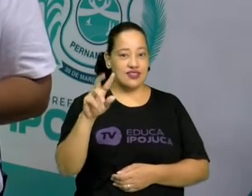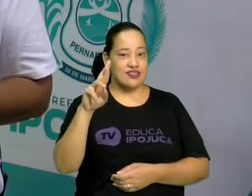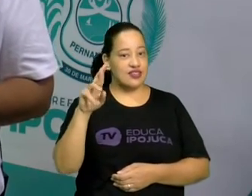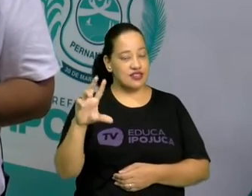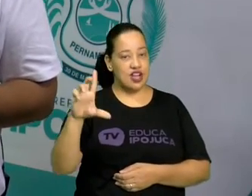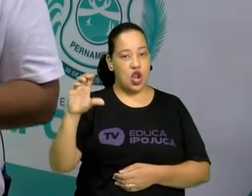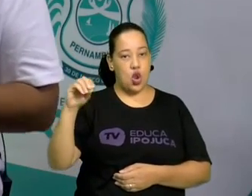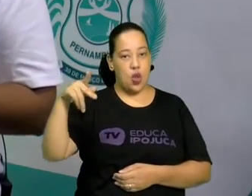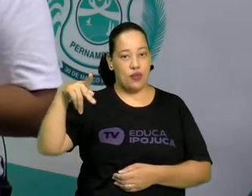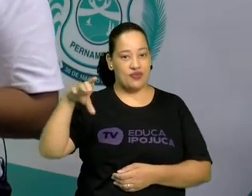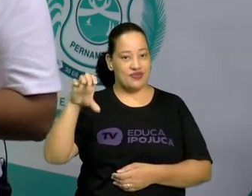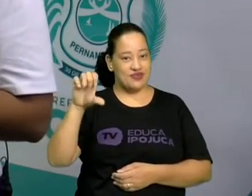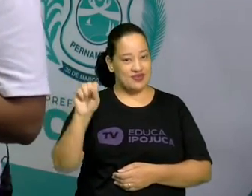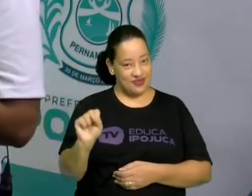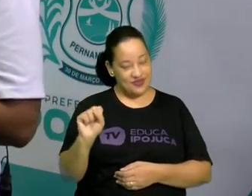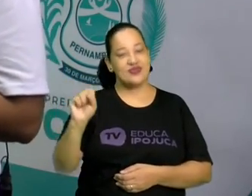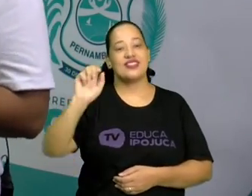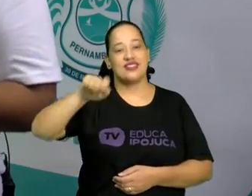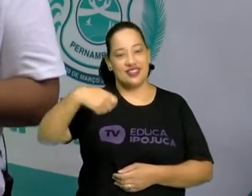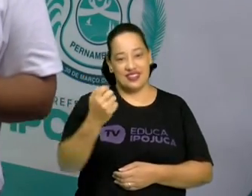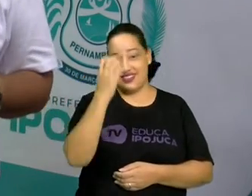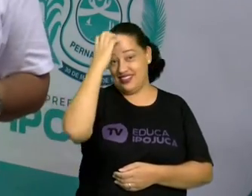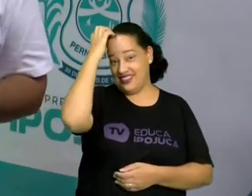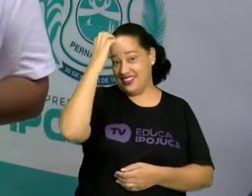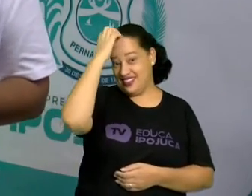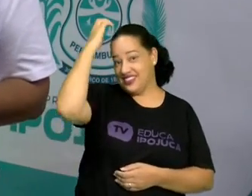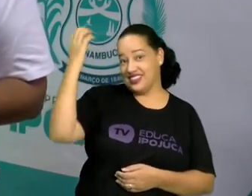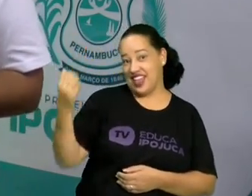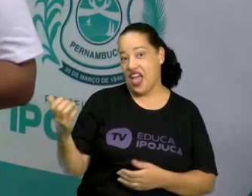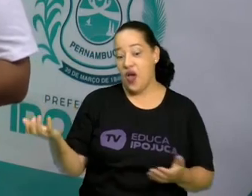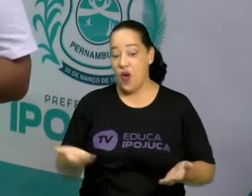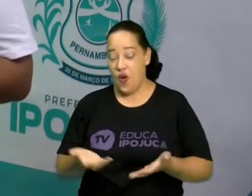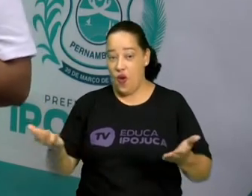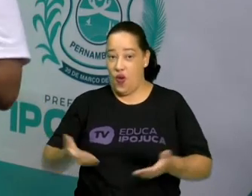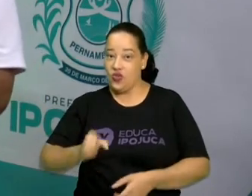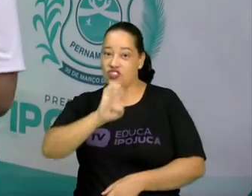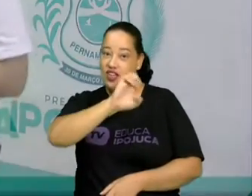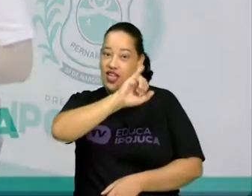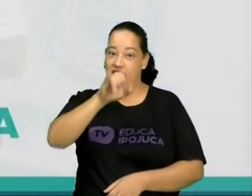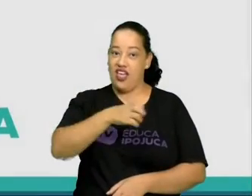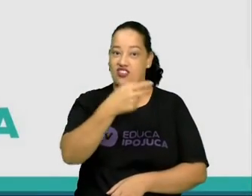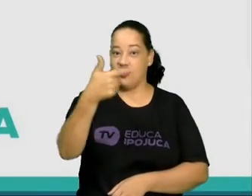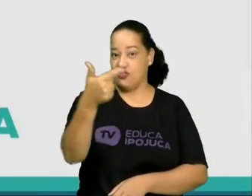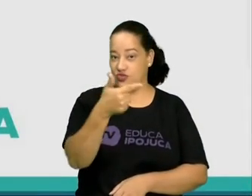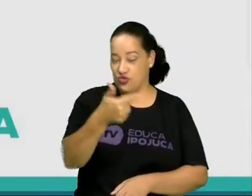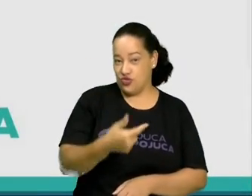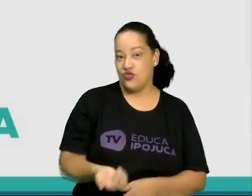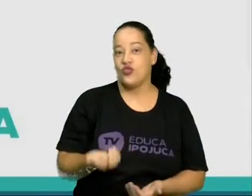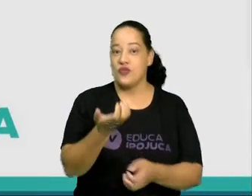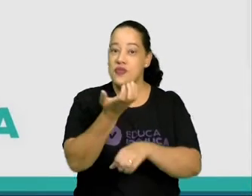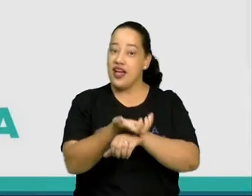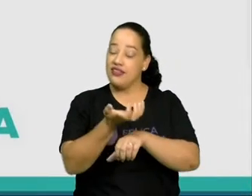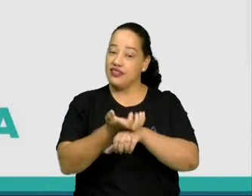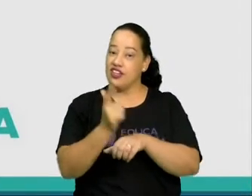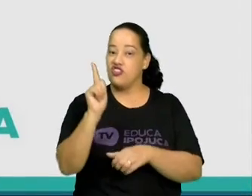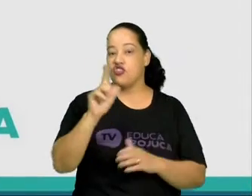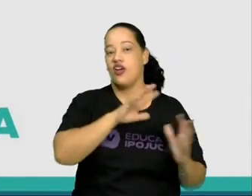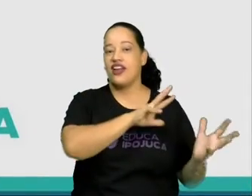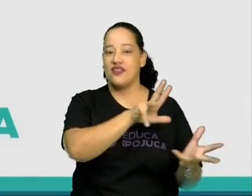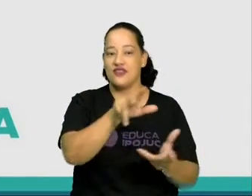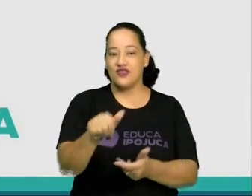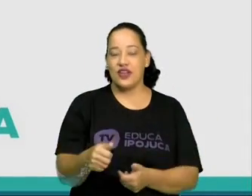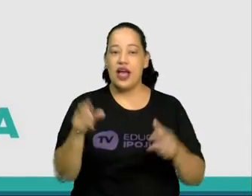Fase 2 e hoje na disciplina de Geografia. Vamos lá? Vamos aqui